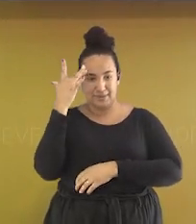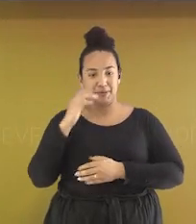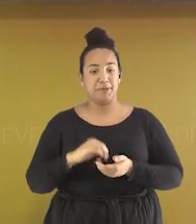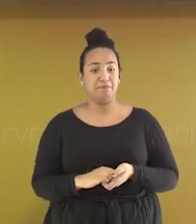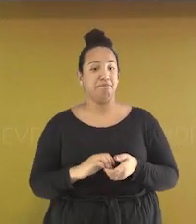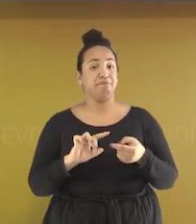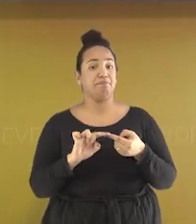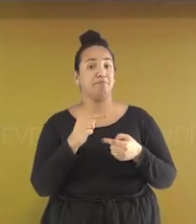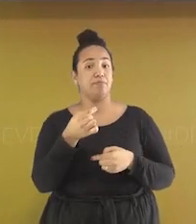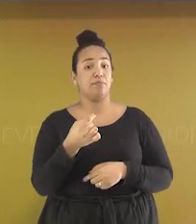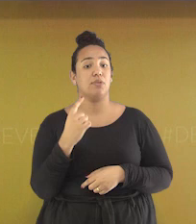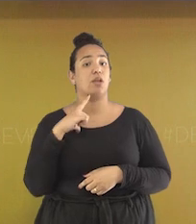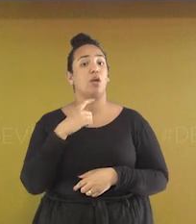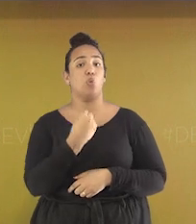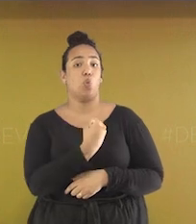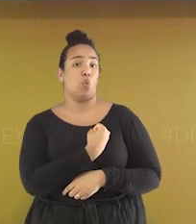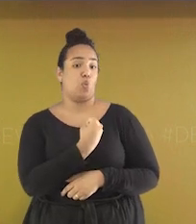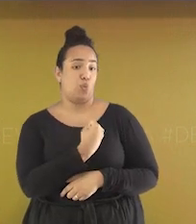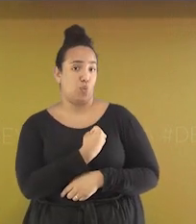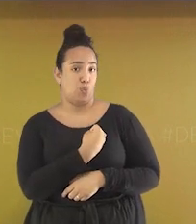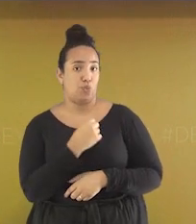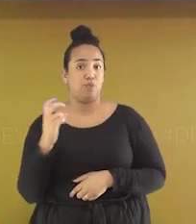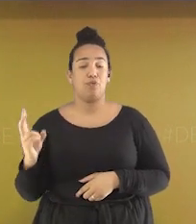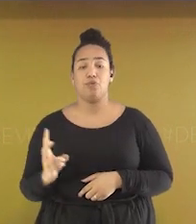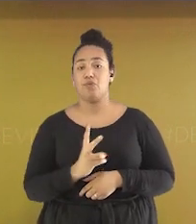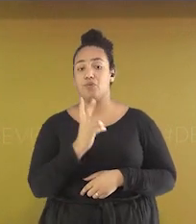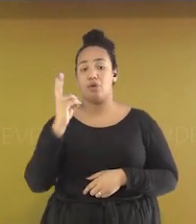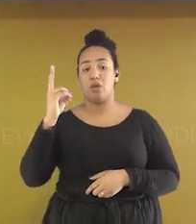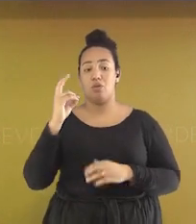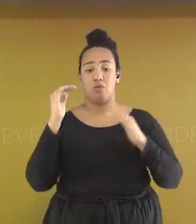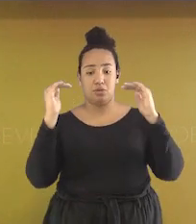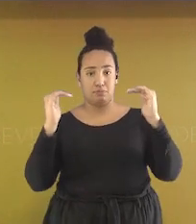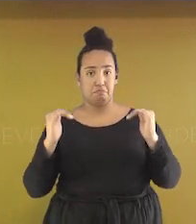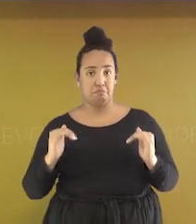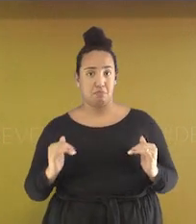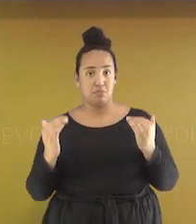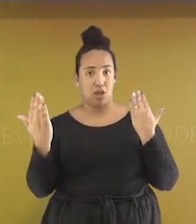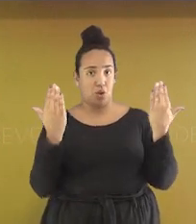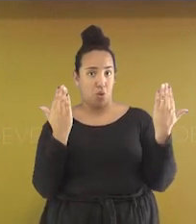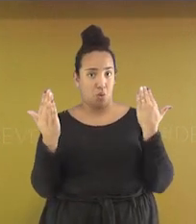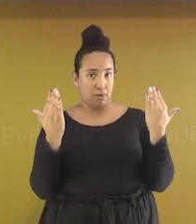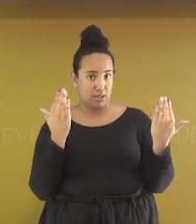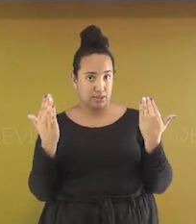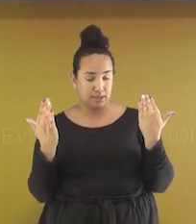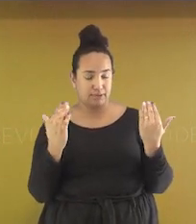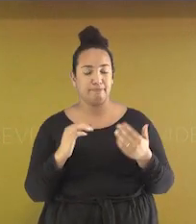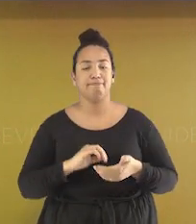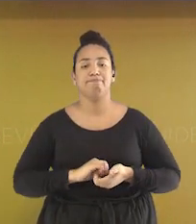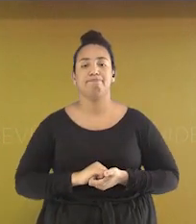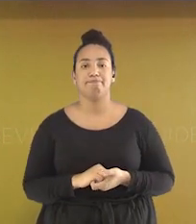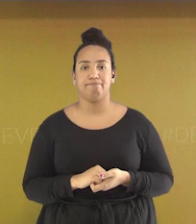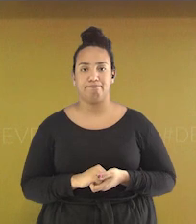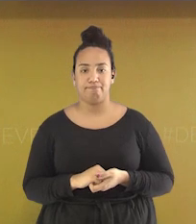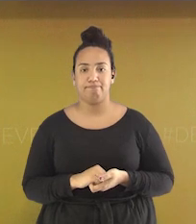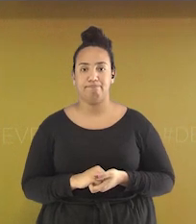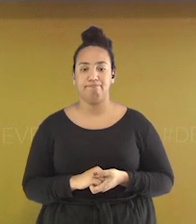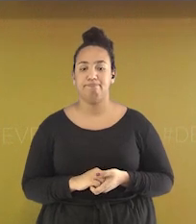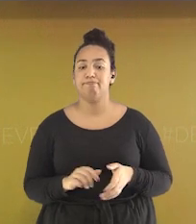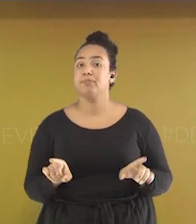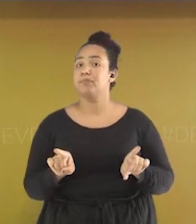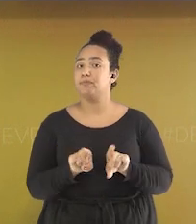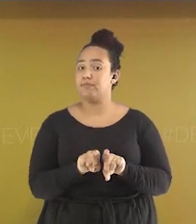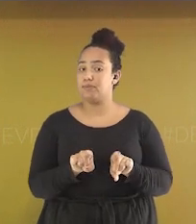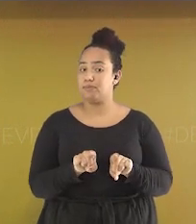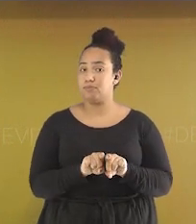nós temos números, que vão representar os valores que são essenciais para a comparação dos nossos dados.